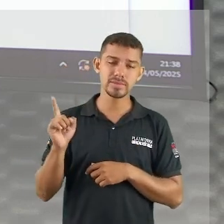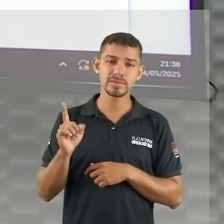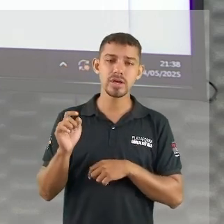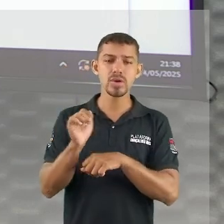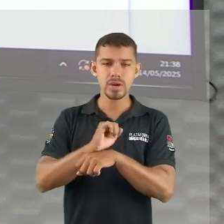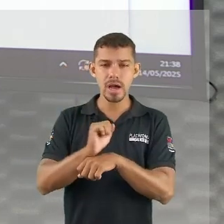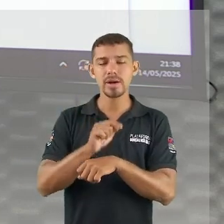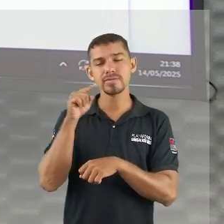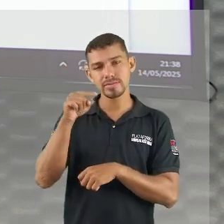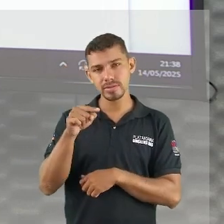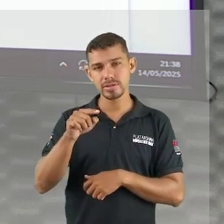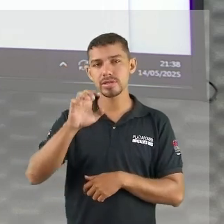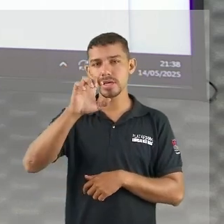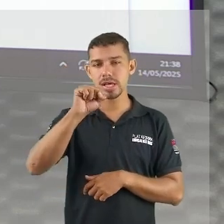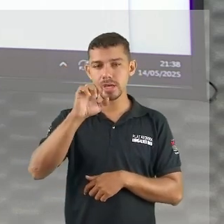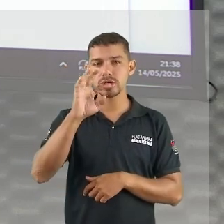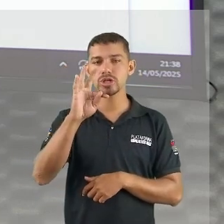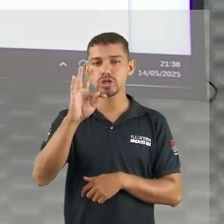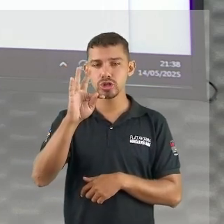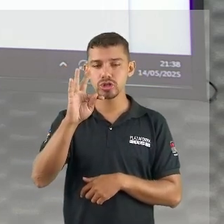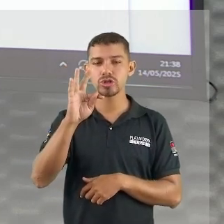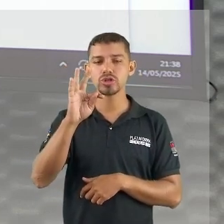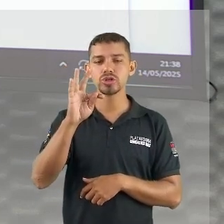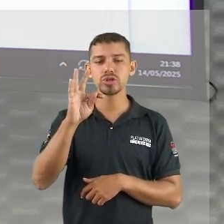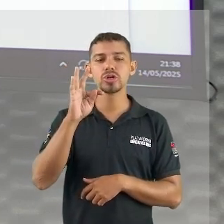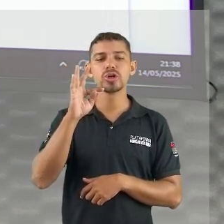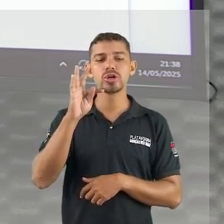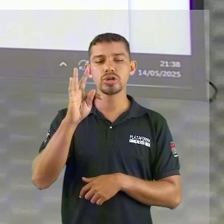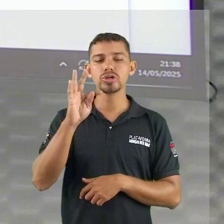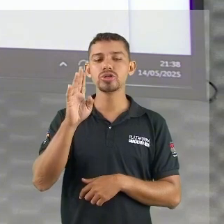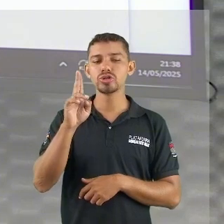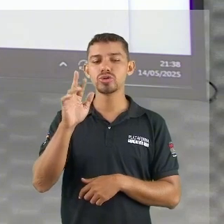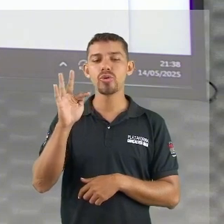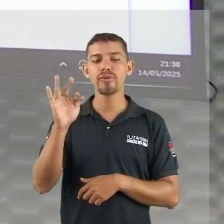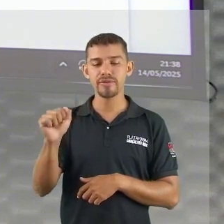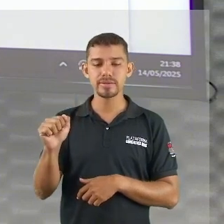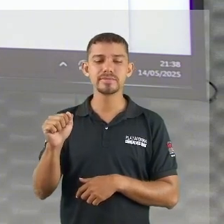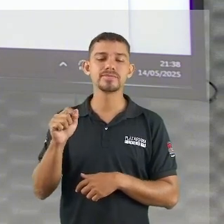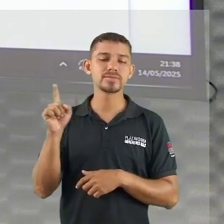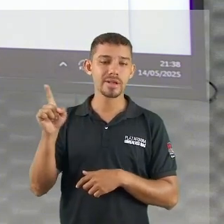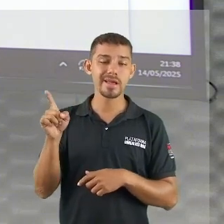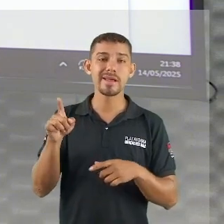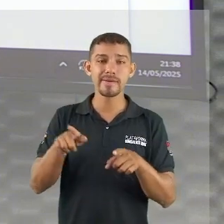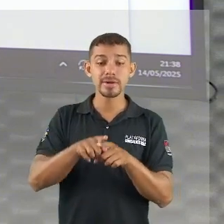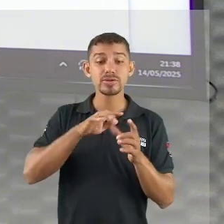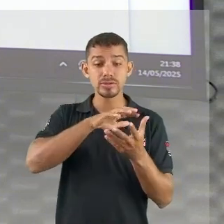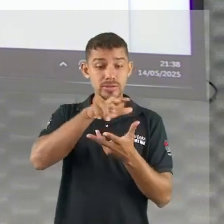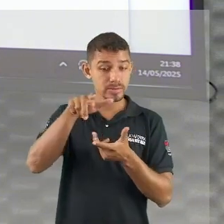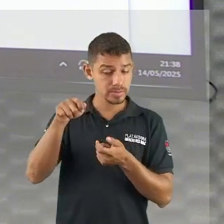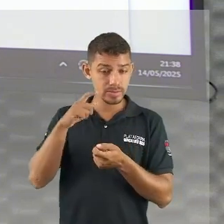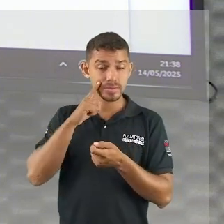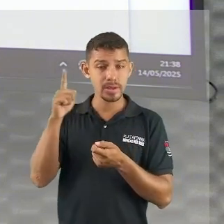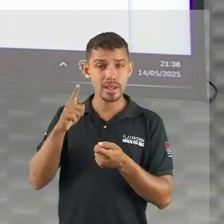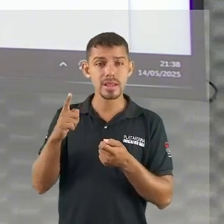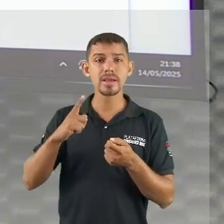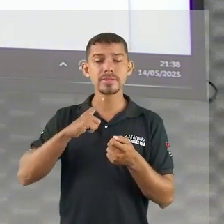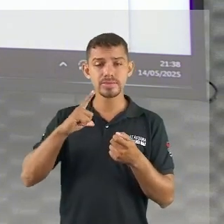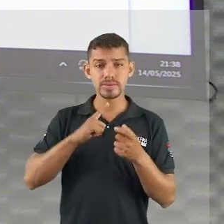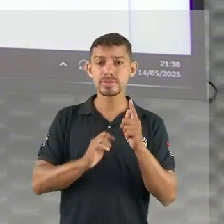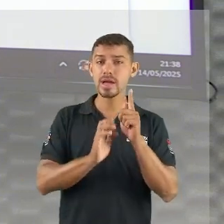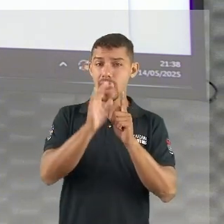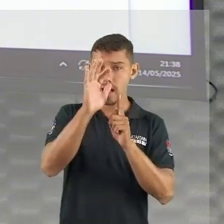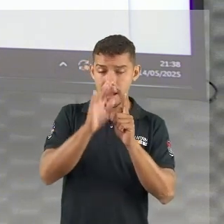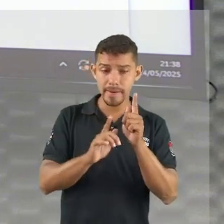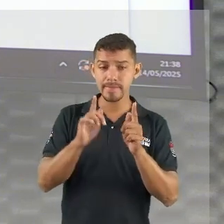carro funciona como se fosse uma estufa. E no caso do planeta Terra, o professor de geografia explica até melhor, existem gases